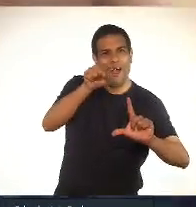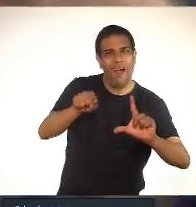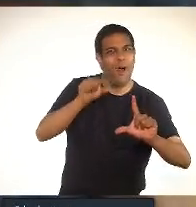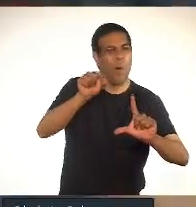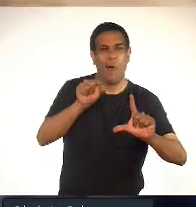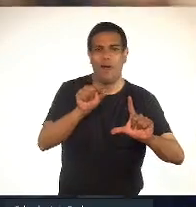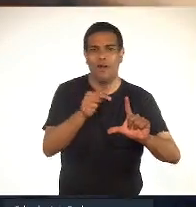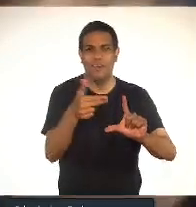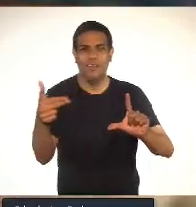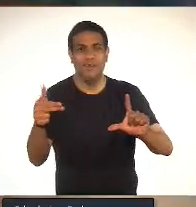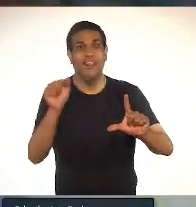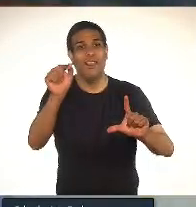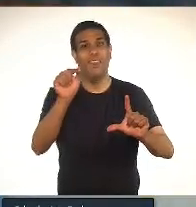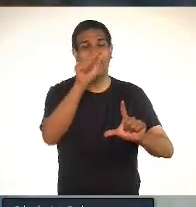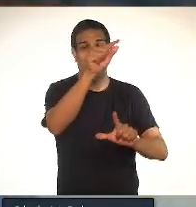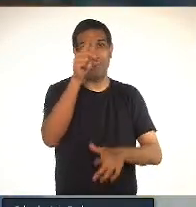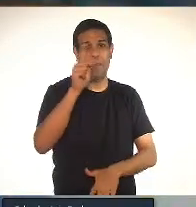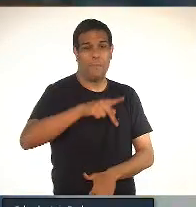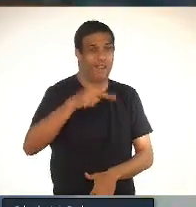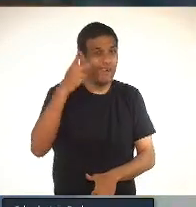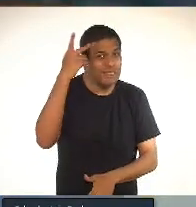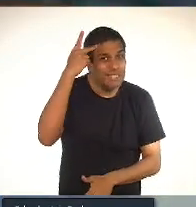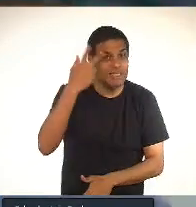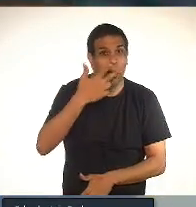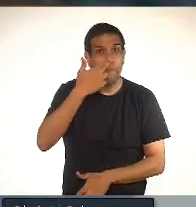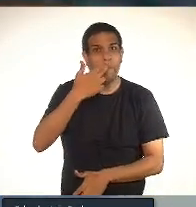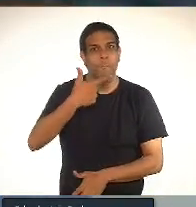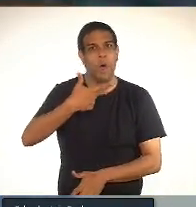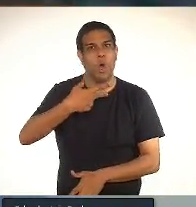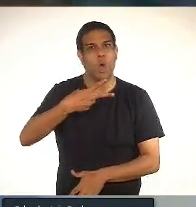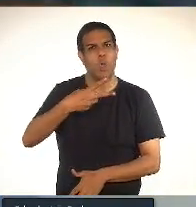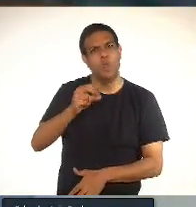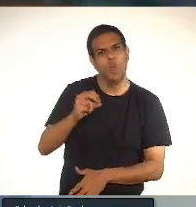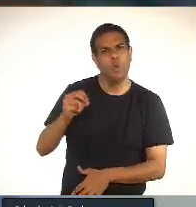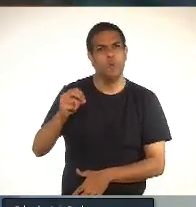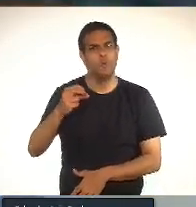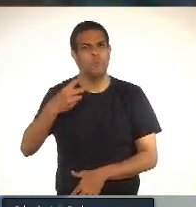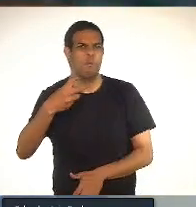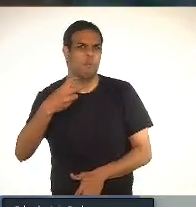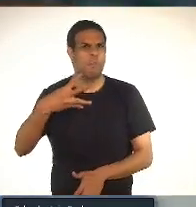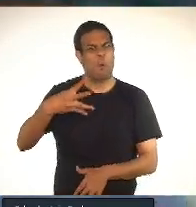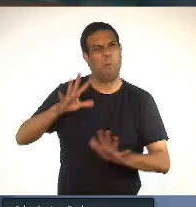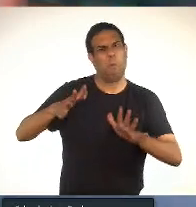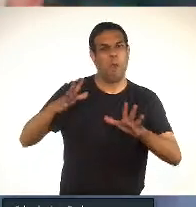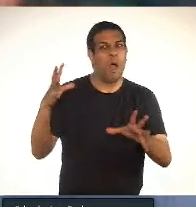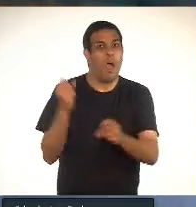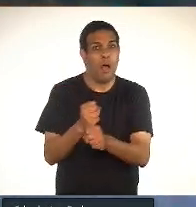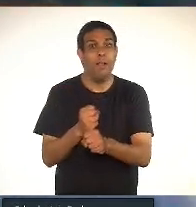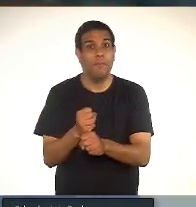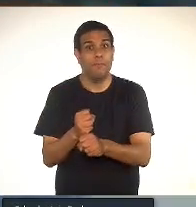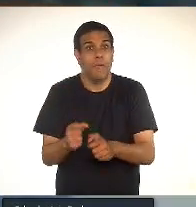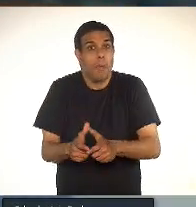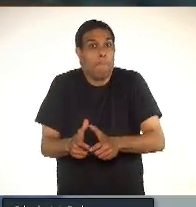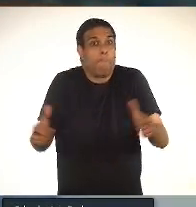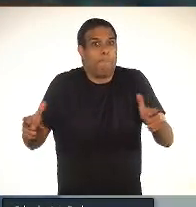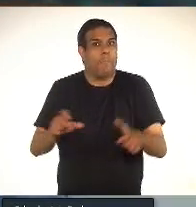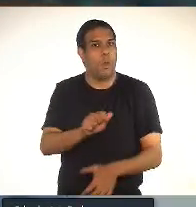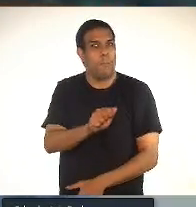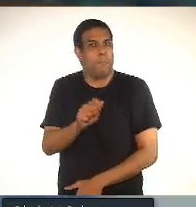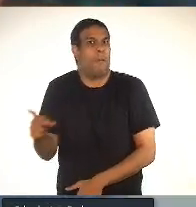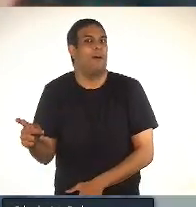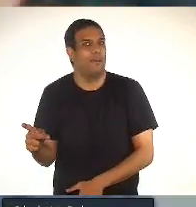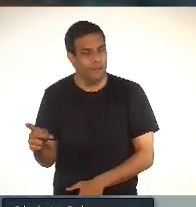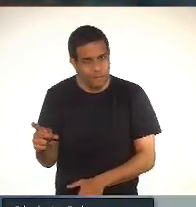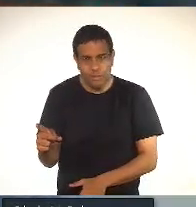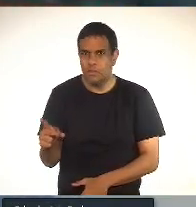atuarial do Rio Previdência, dá para 2054, deputada Mônica, quando a maioria dos aposentados